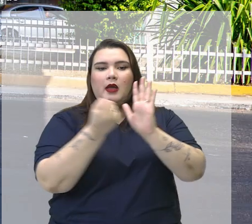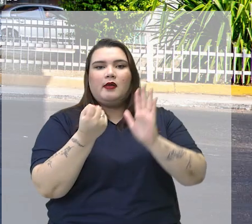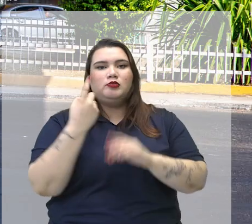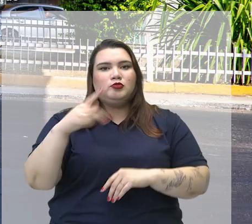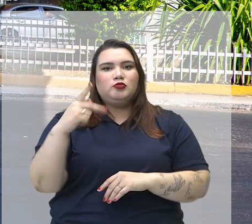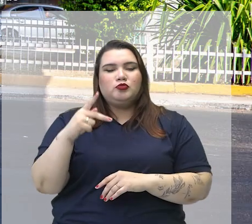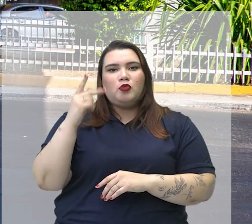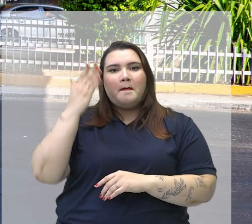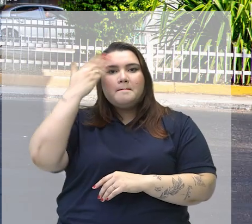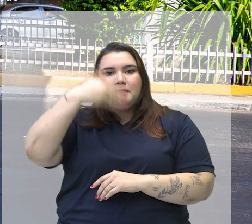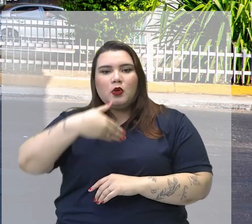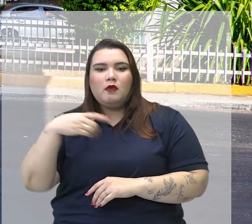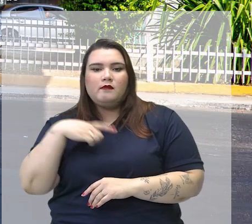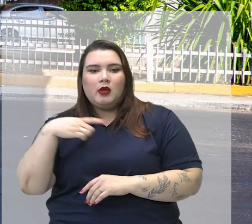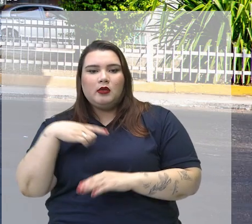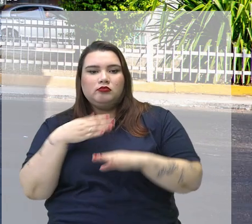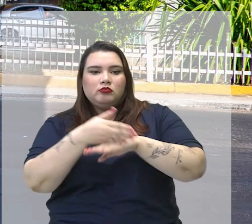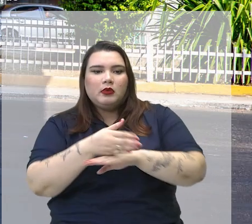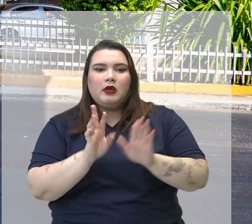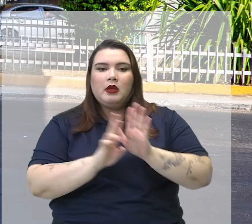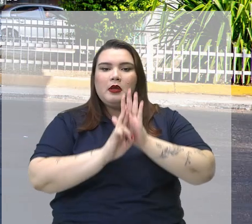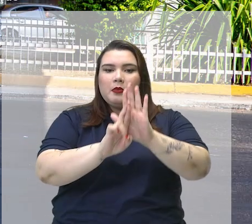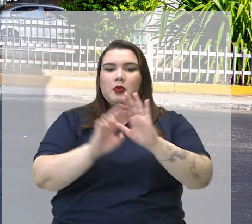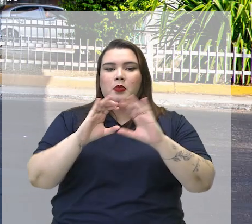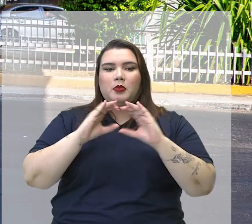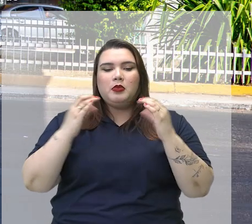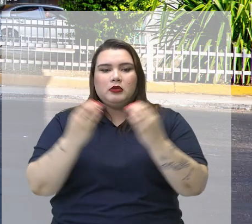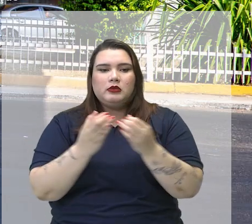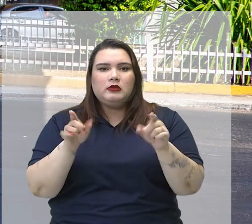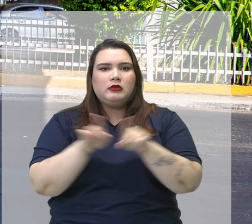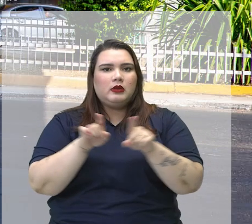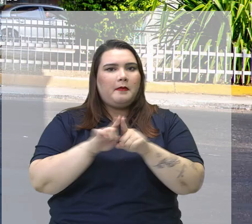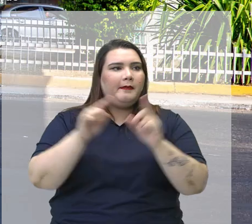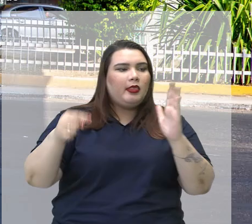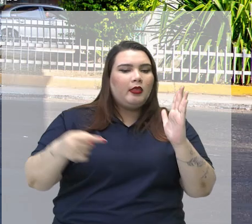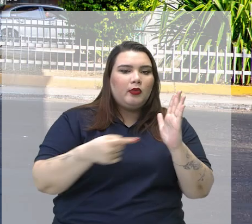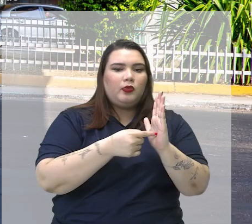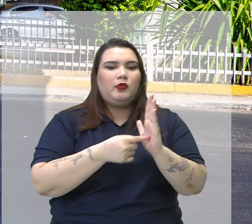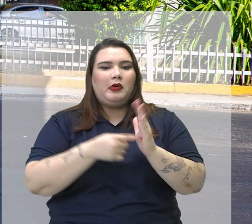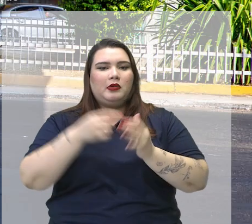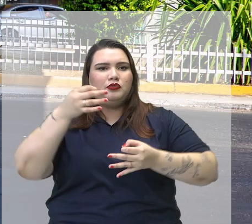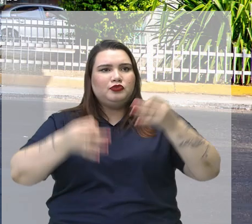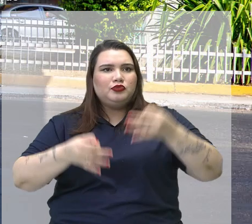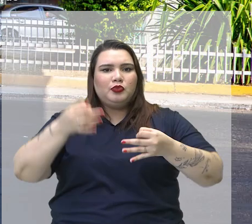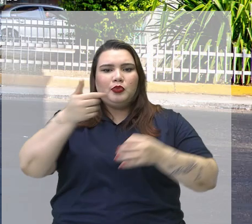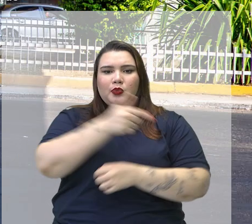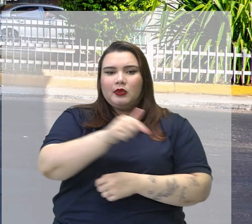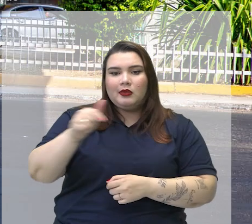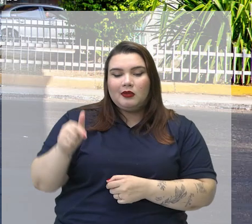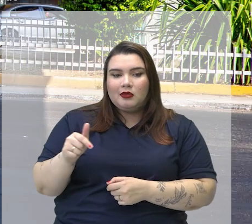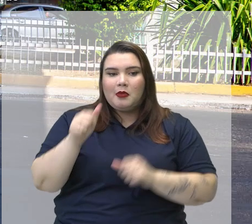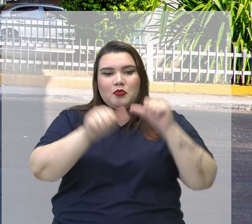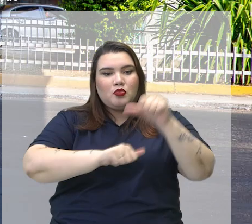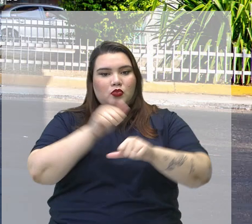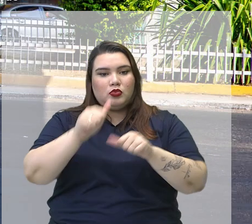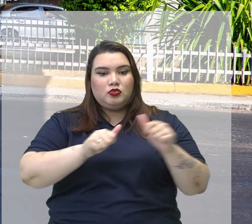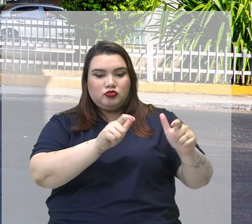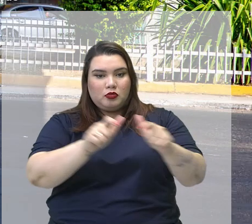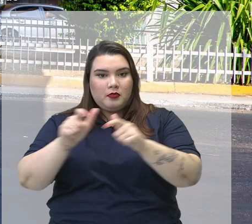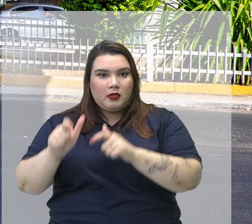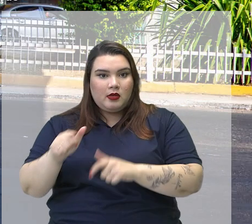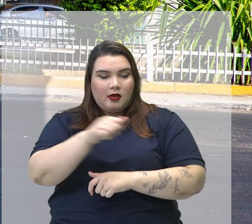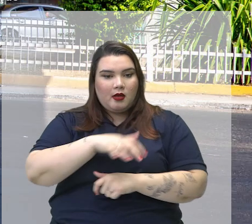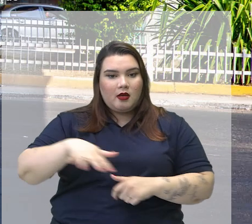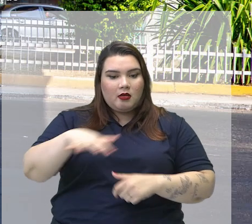marcar presença, representar suas comunidades e denunciar injustiças, transformando o